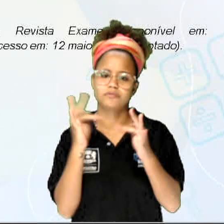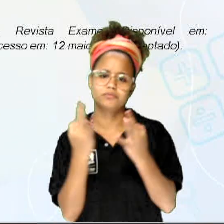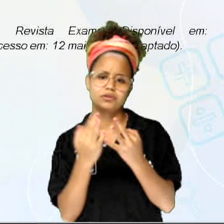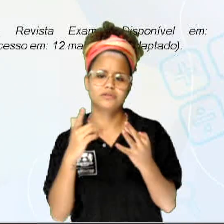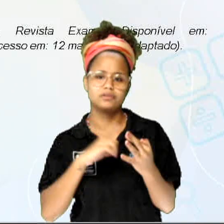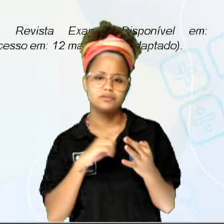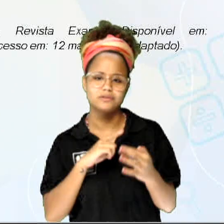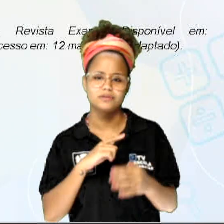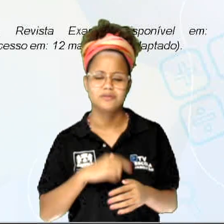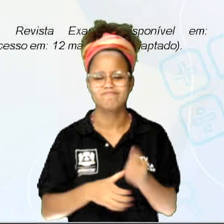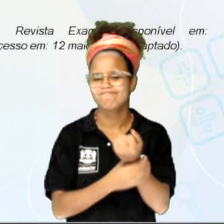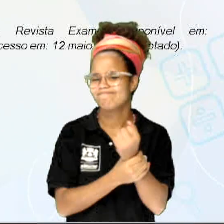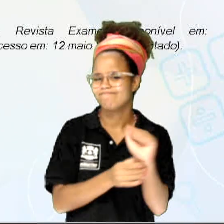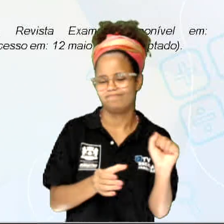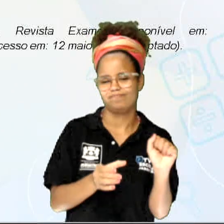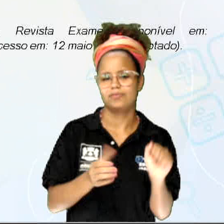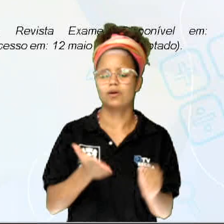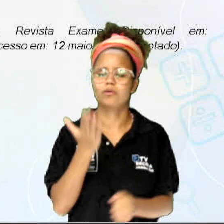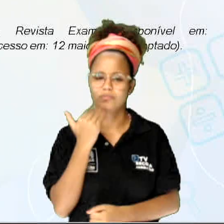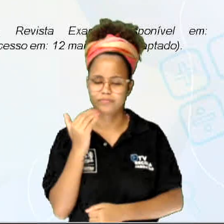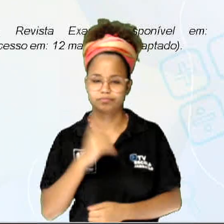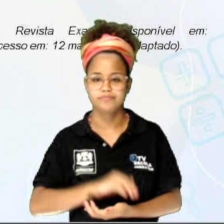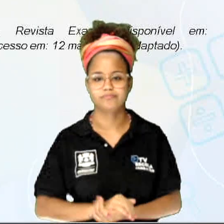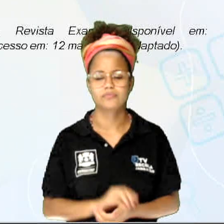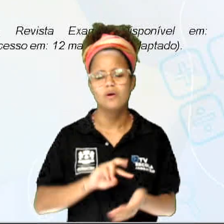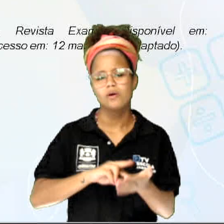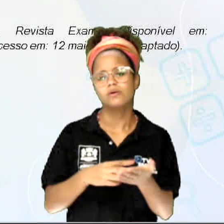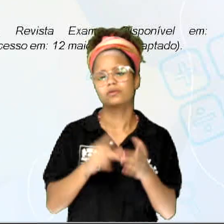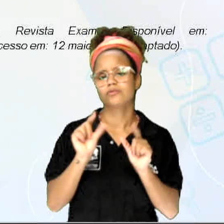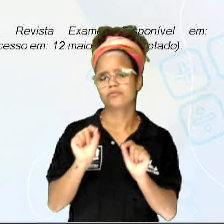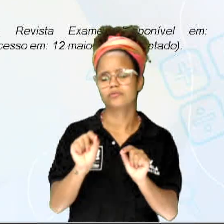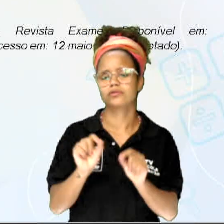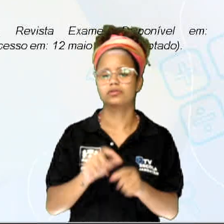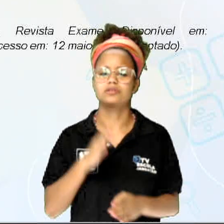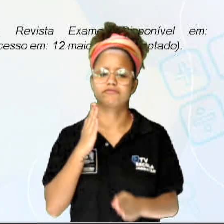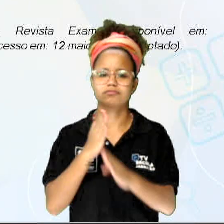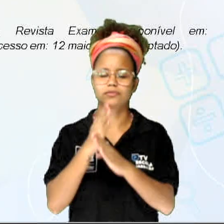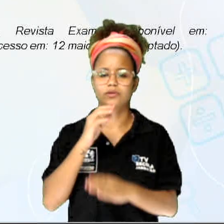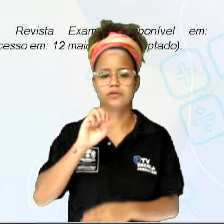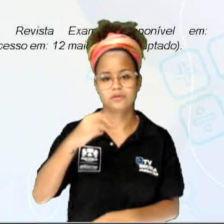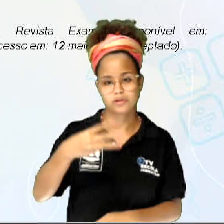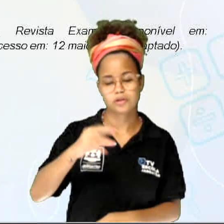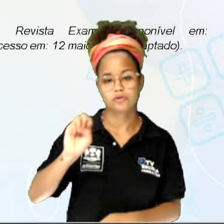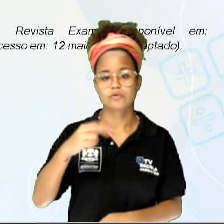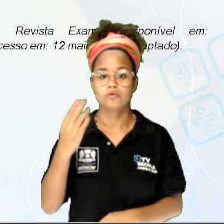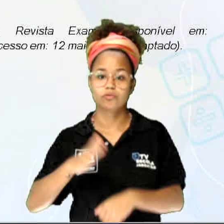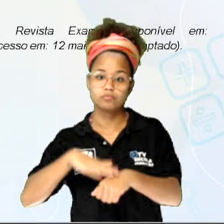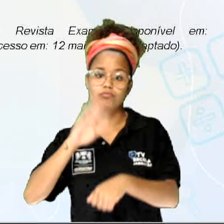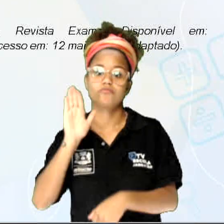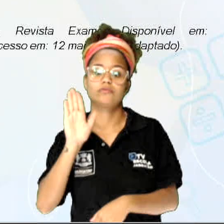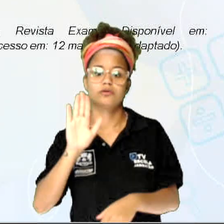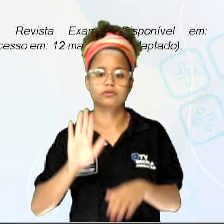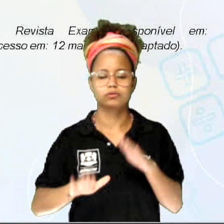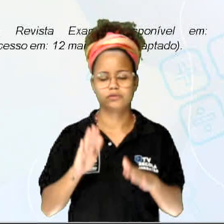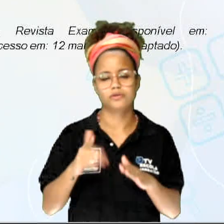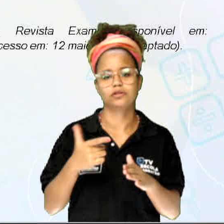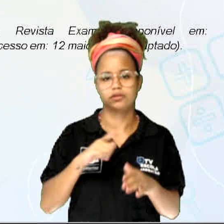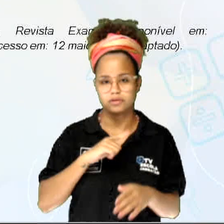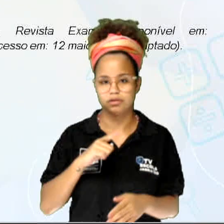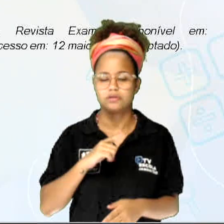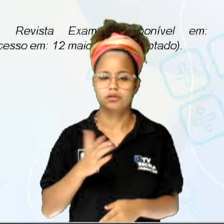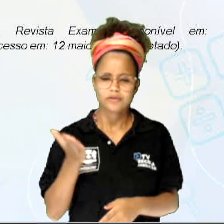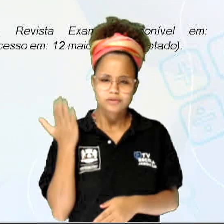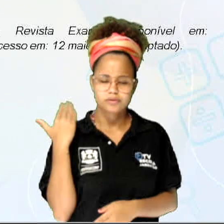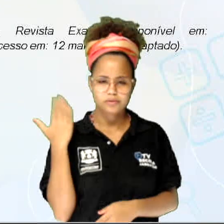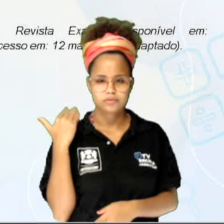de insegurança alimentar, o que significa que foram identificadas com 3 ou mais das variáveis anteriores